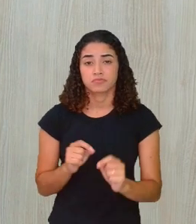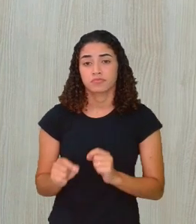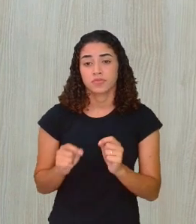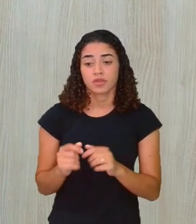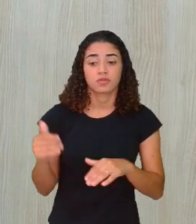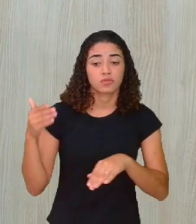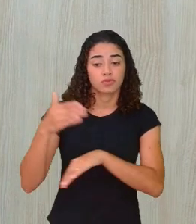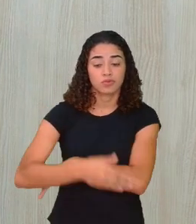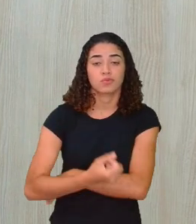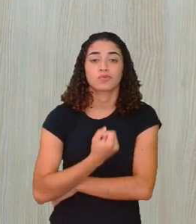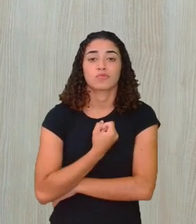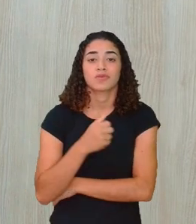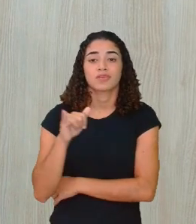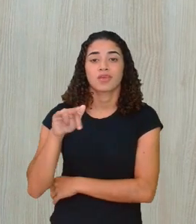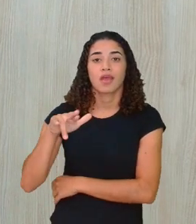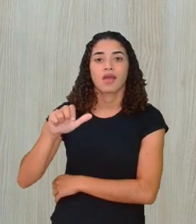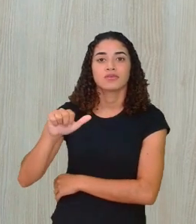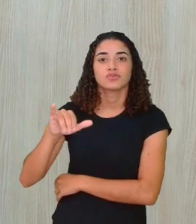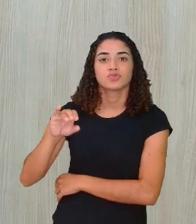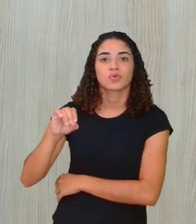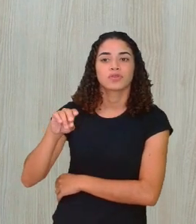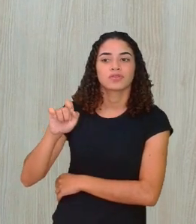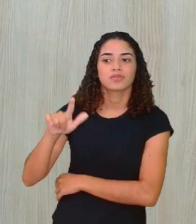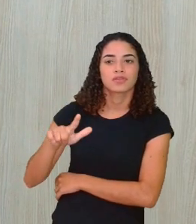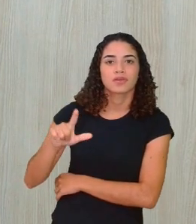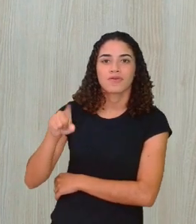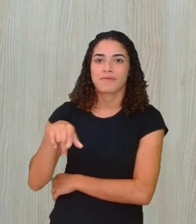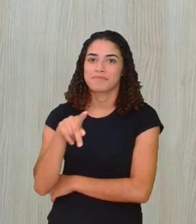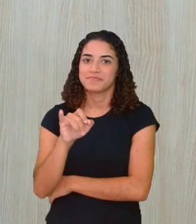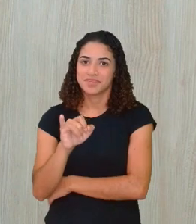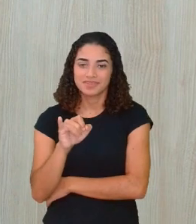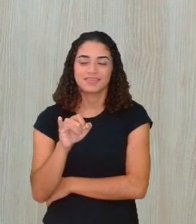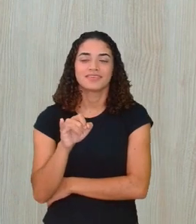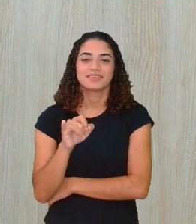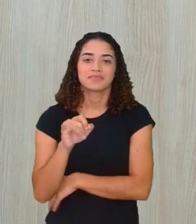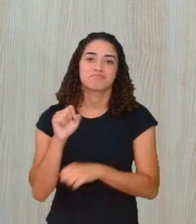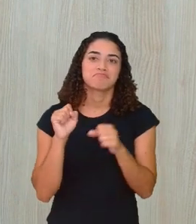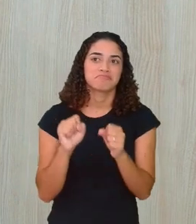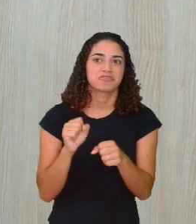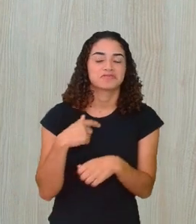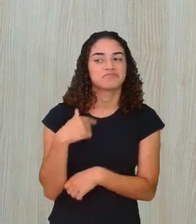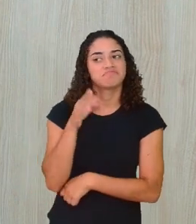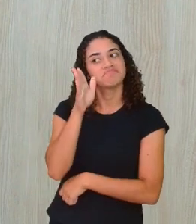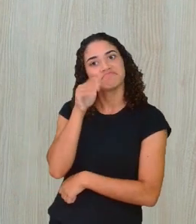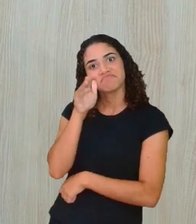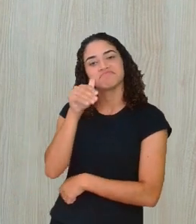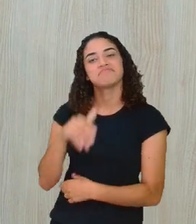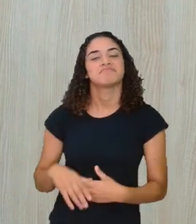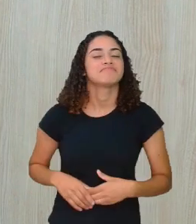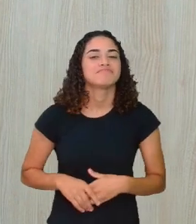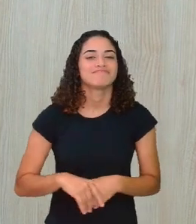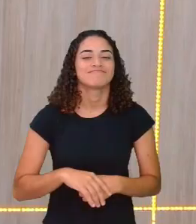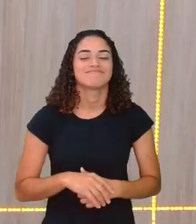um número irracional, né? Entrou o π. Isso. E, de repente, haja curiosidade.